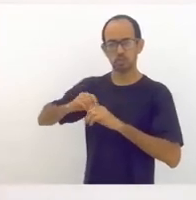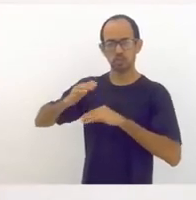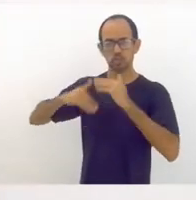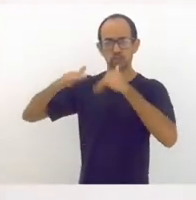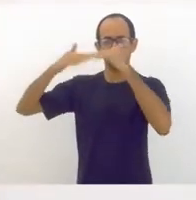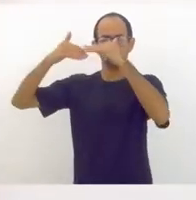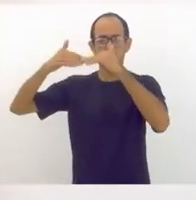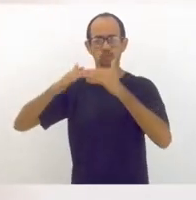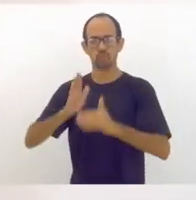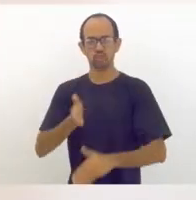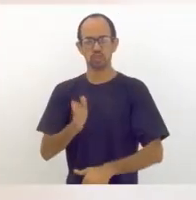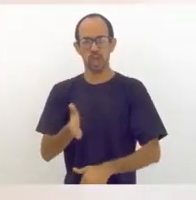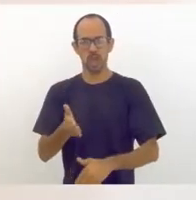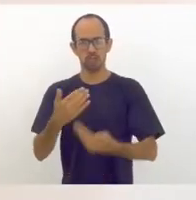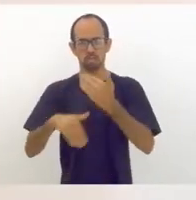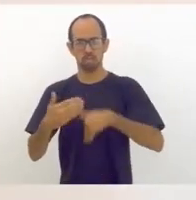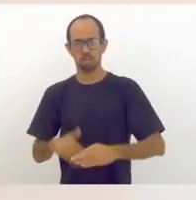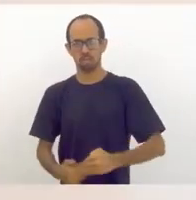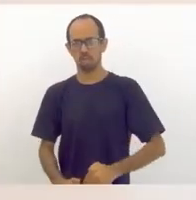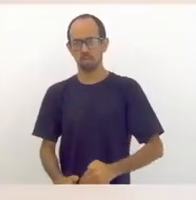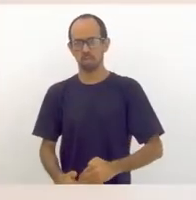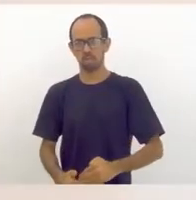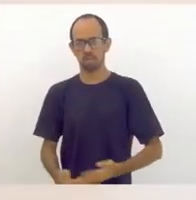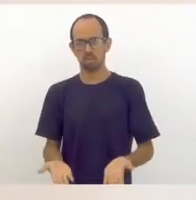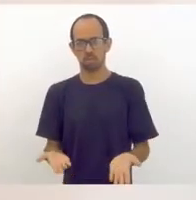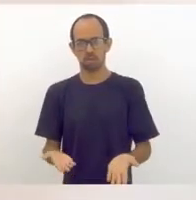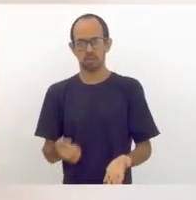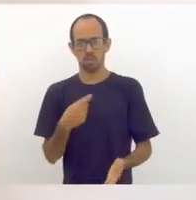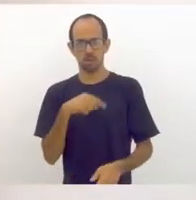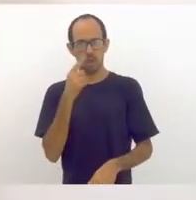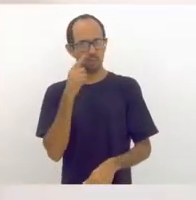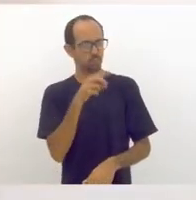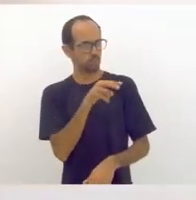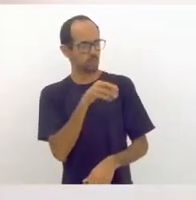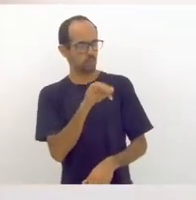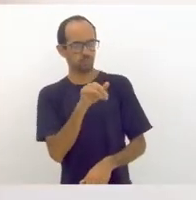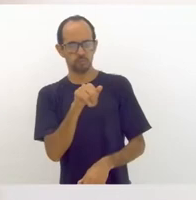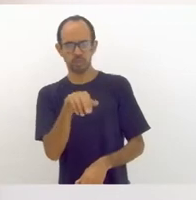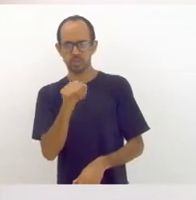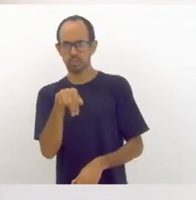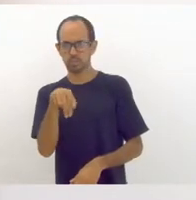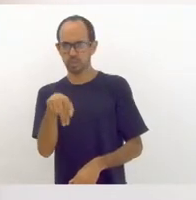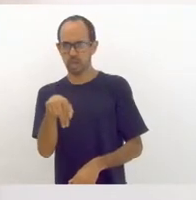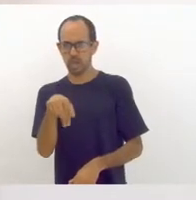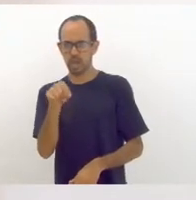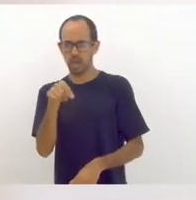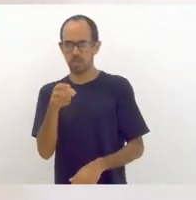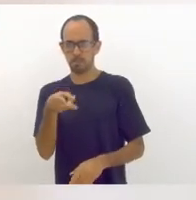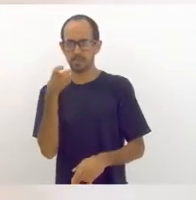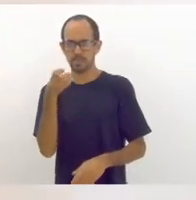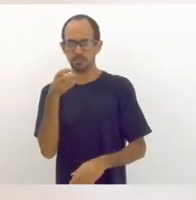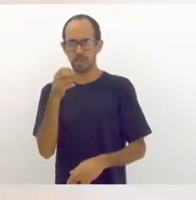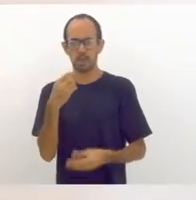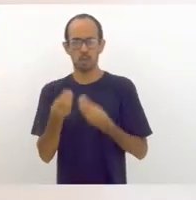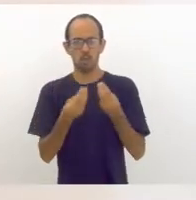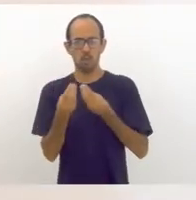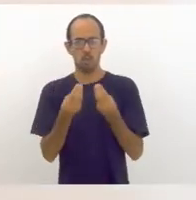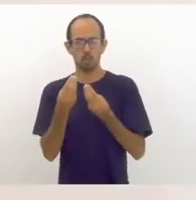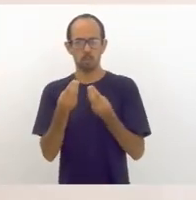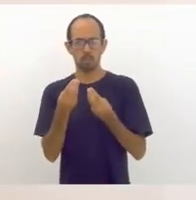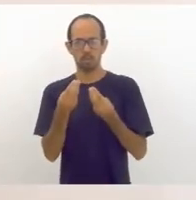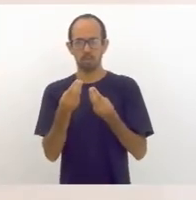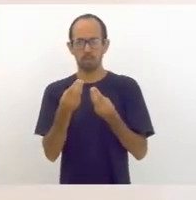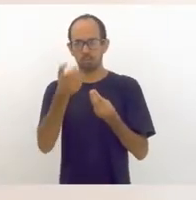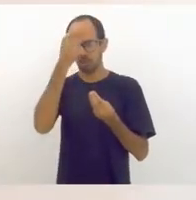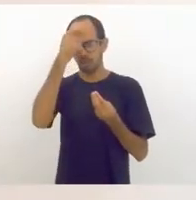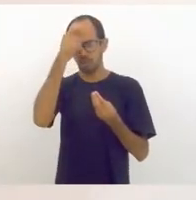ambiente do Rio Paraíba do Sul. Ao ver a fala da Firjão, me assusto como é que é rasa a visão do desenvolvimento econômico no Estado.